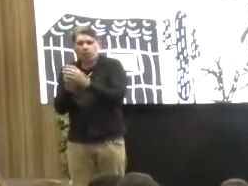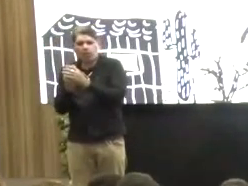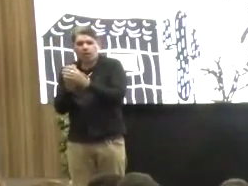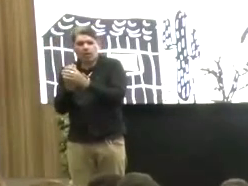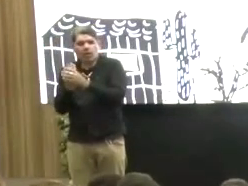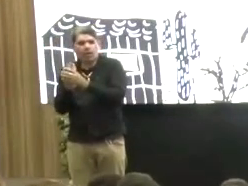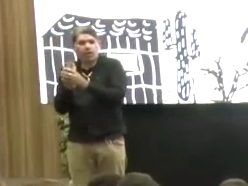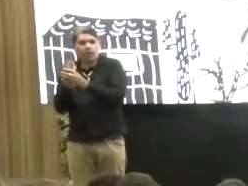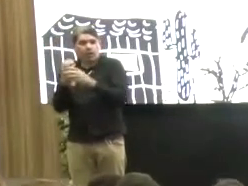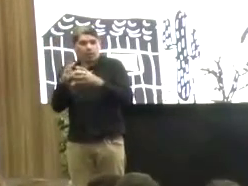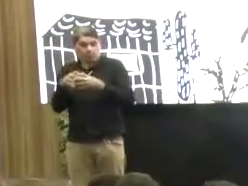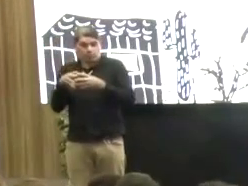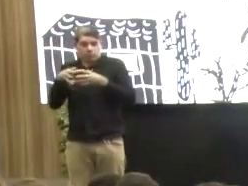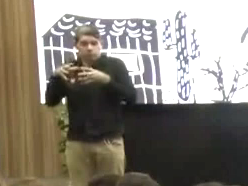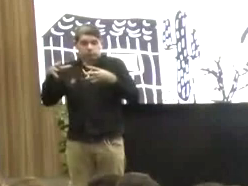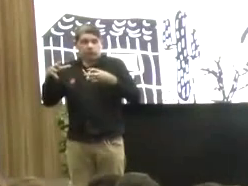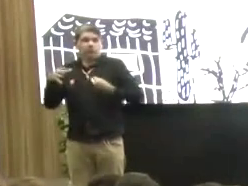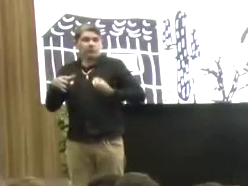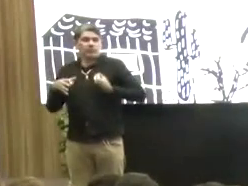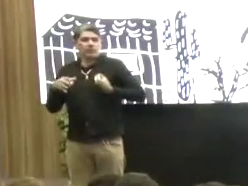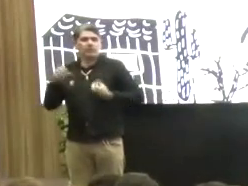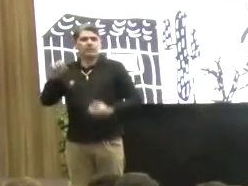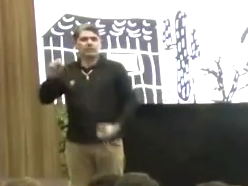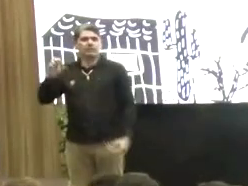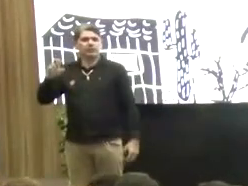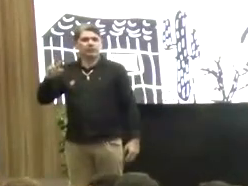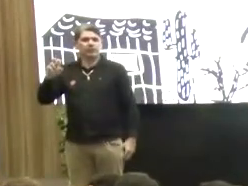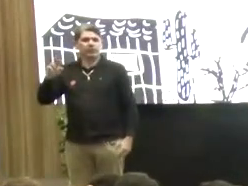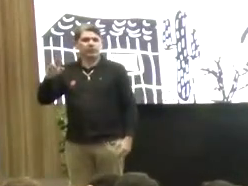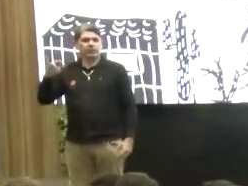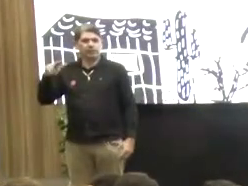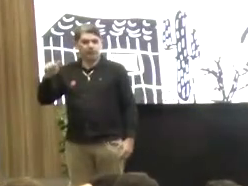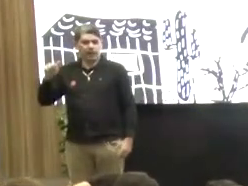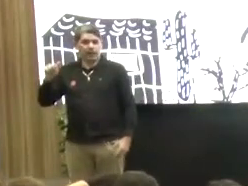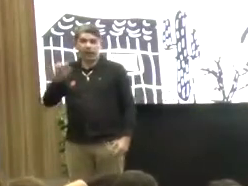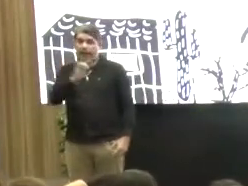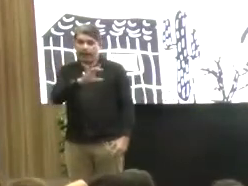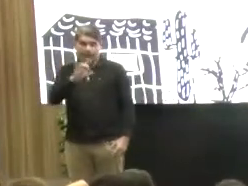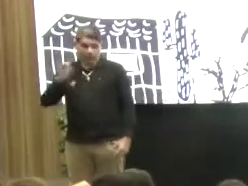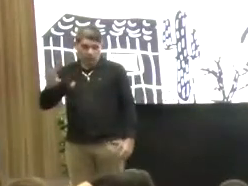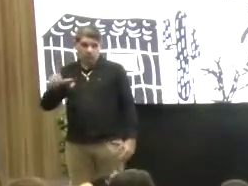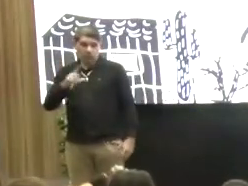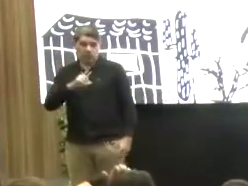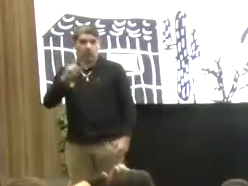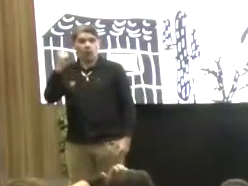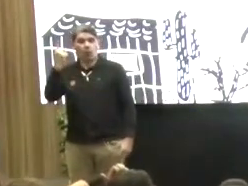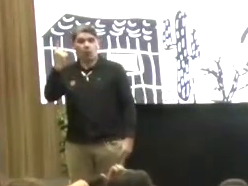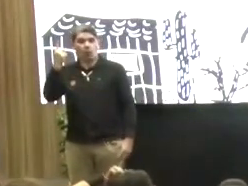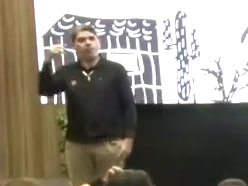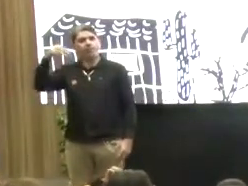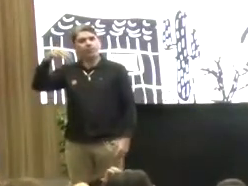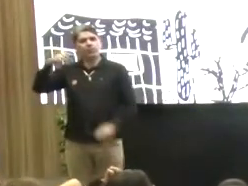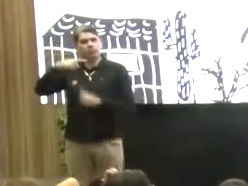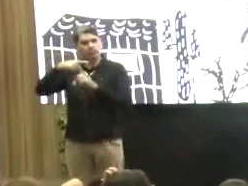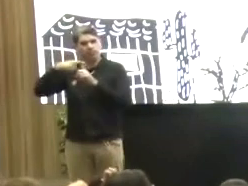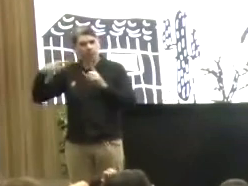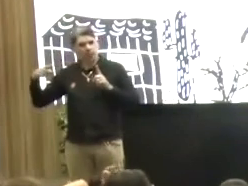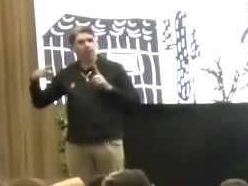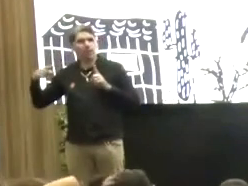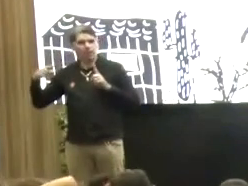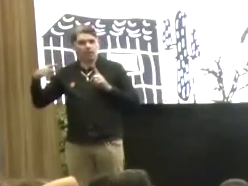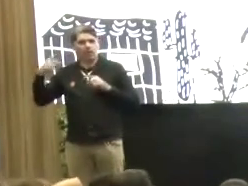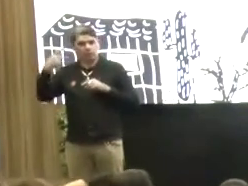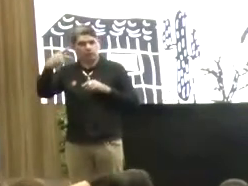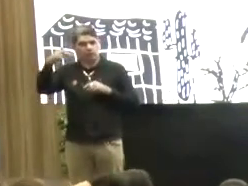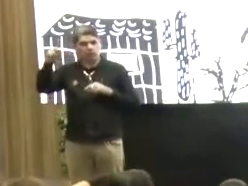é a explosão de uma vida severina. E aí cada um tem 1 minuto e meio, né, que cruel, mas para fazer as